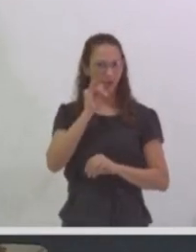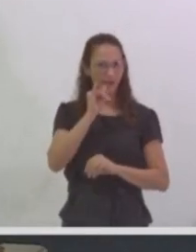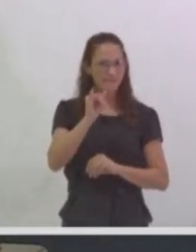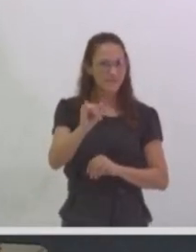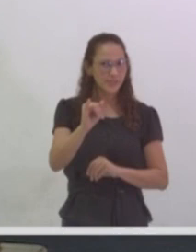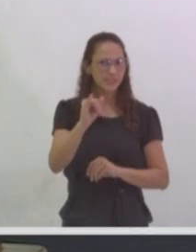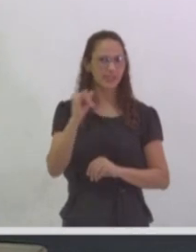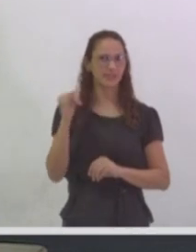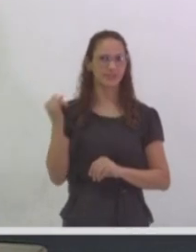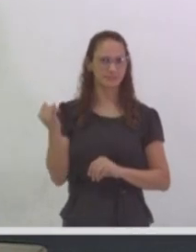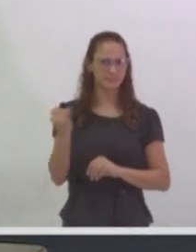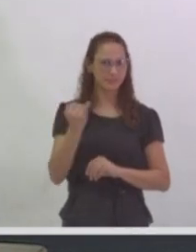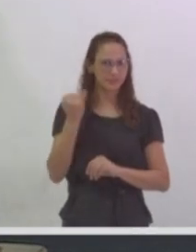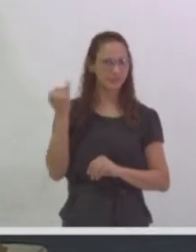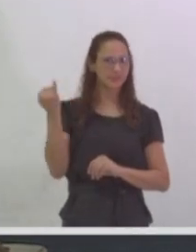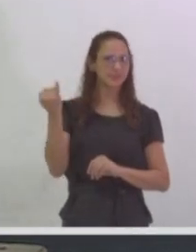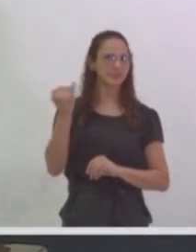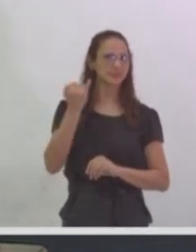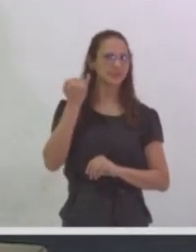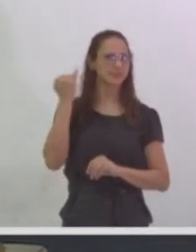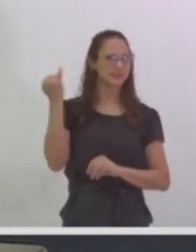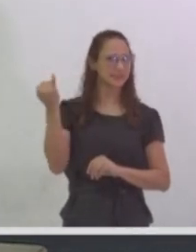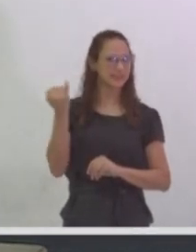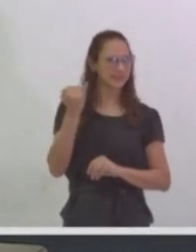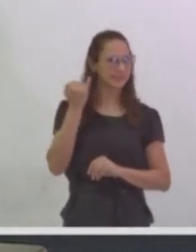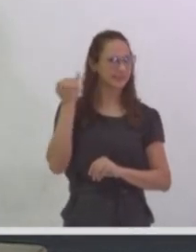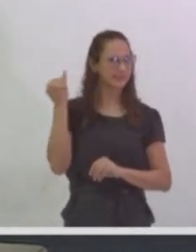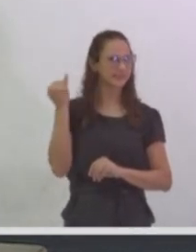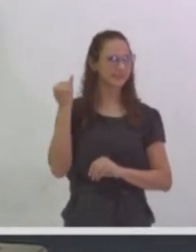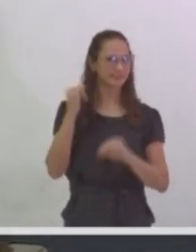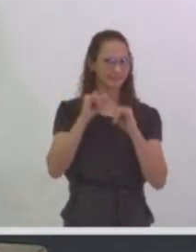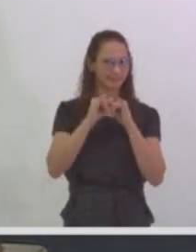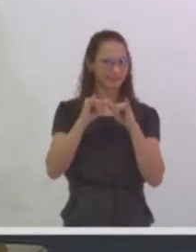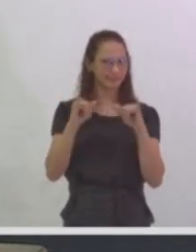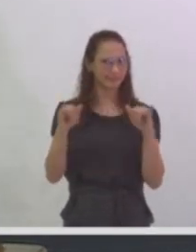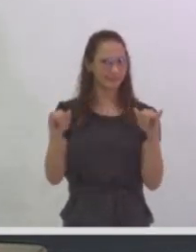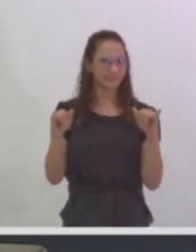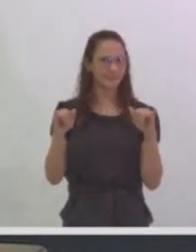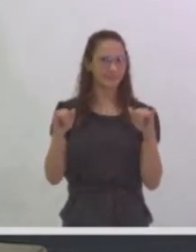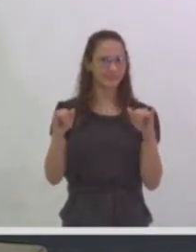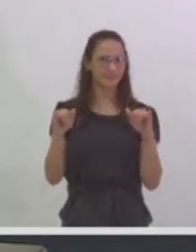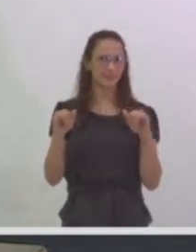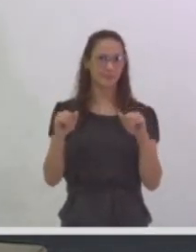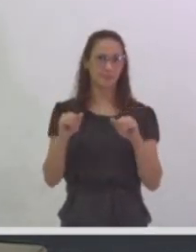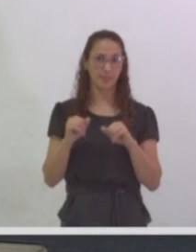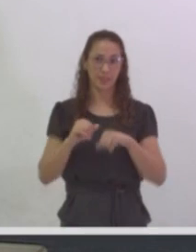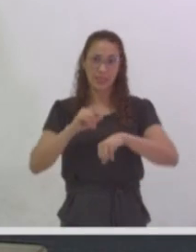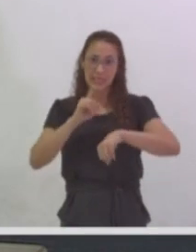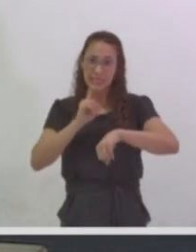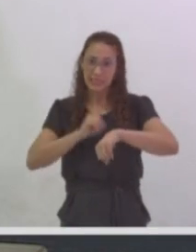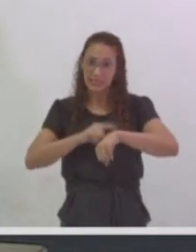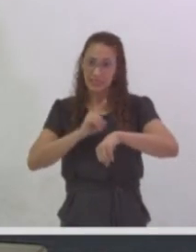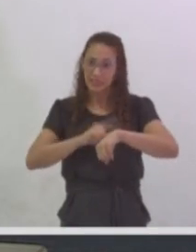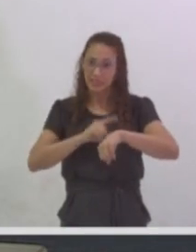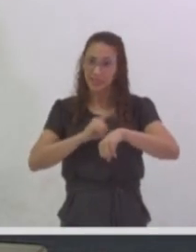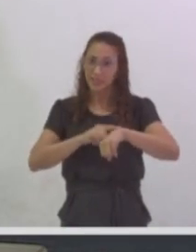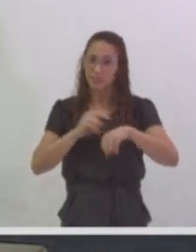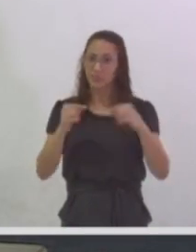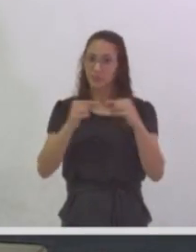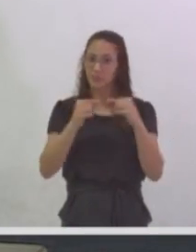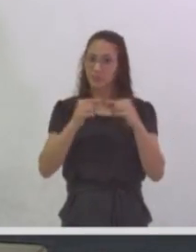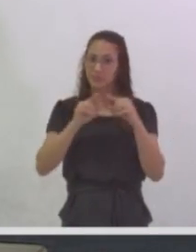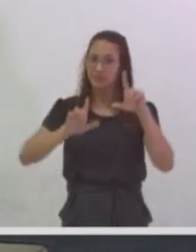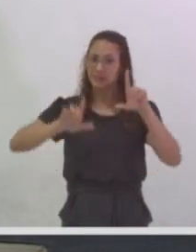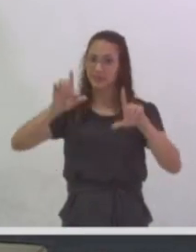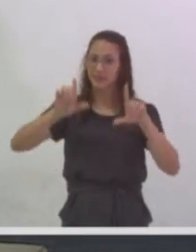mais organizado, não esqueça, tá? Nós temos um tempo aqui, a televisão, e nós temos que organizar. Dê seu bom